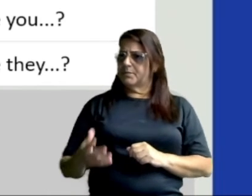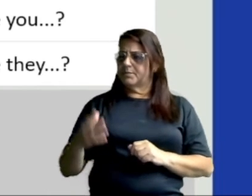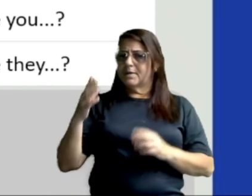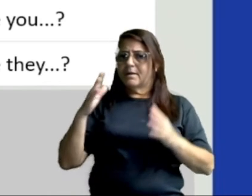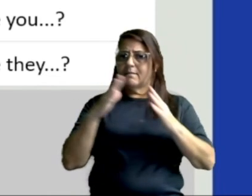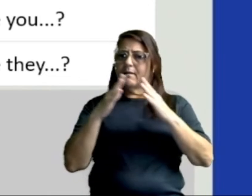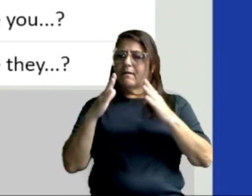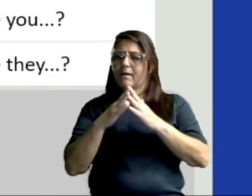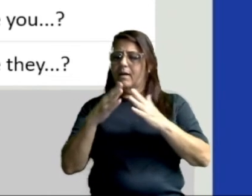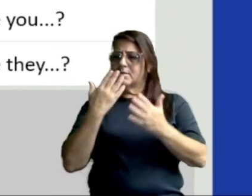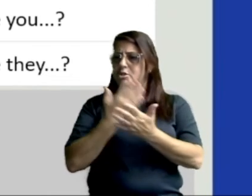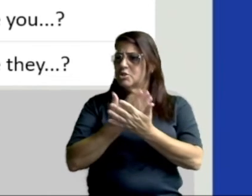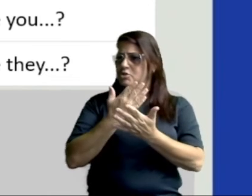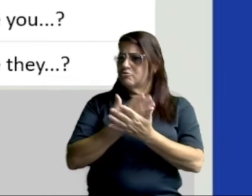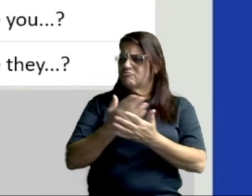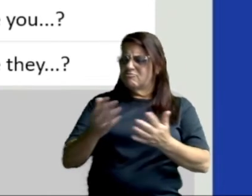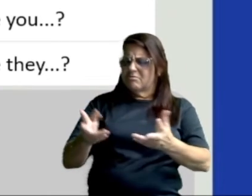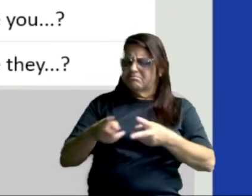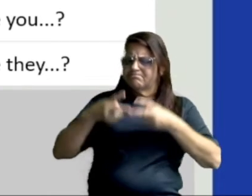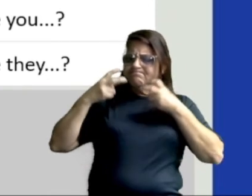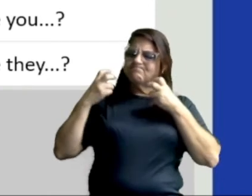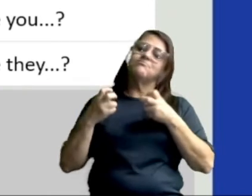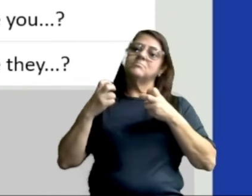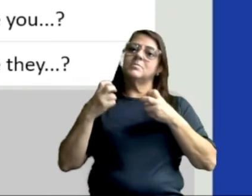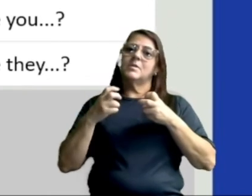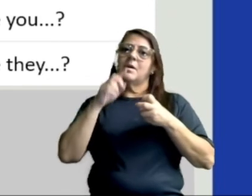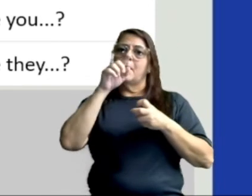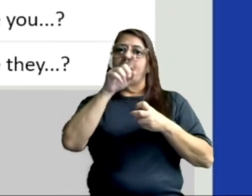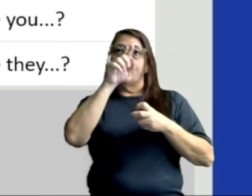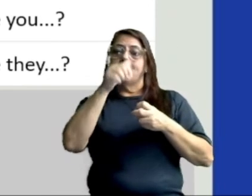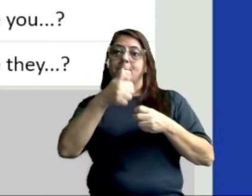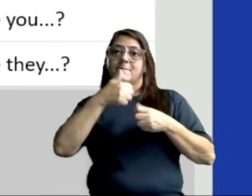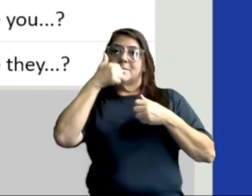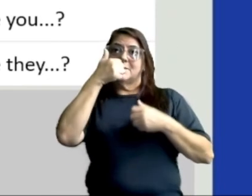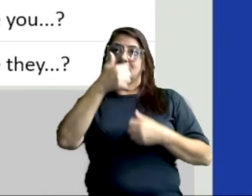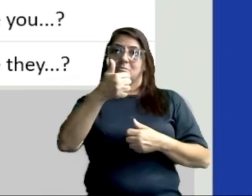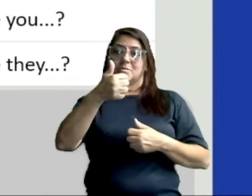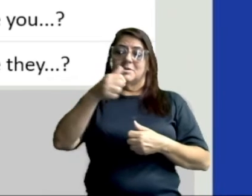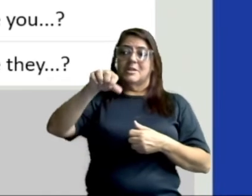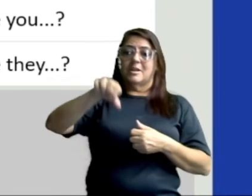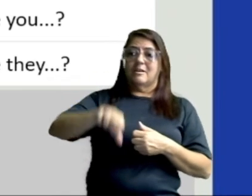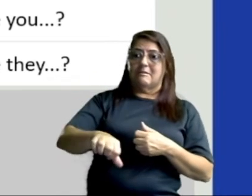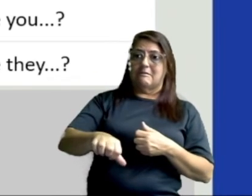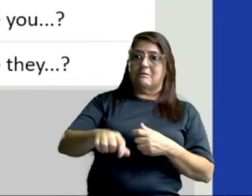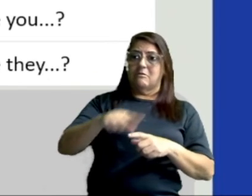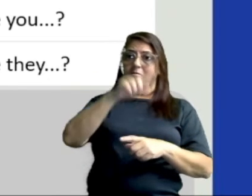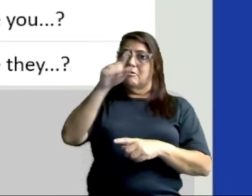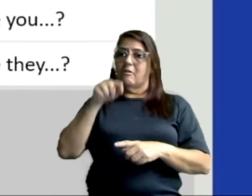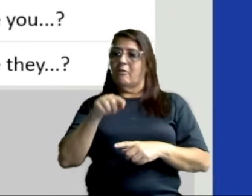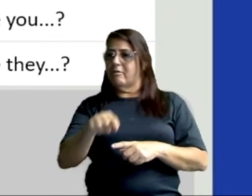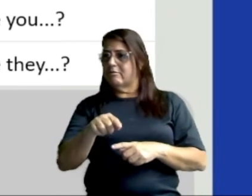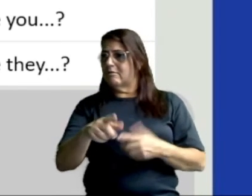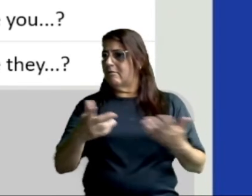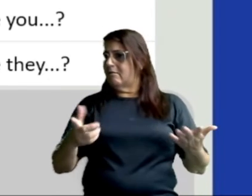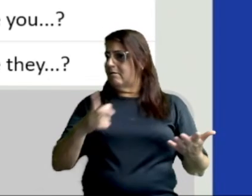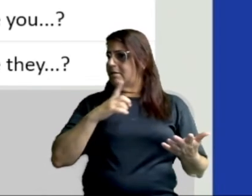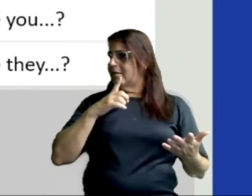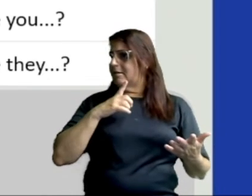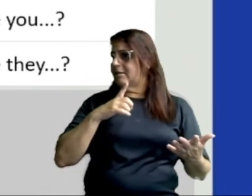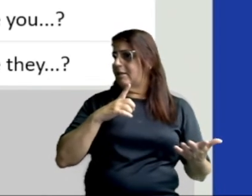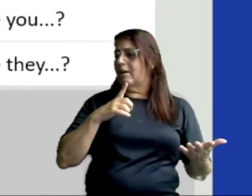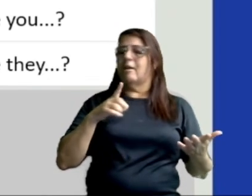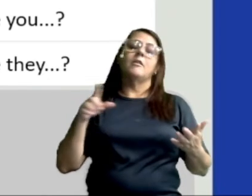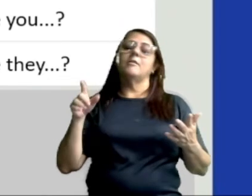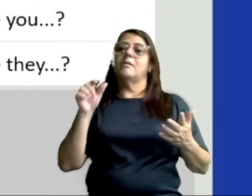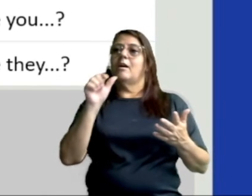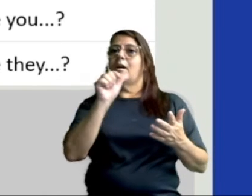casa já dá uma olhadinha na forma afirmativa, negativa e interrogativa. Nota aí a posição lá, ó, fazendo pergunta,